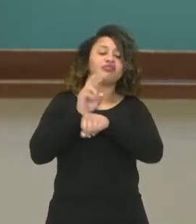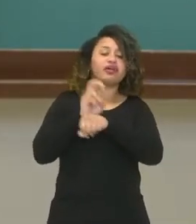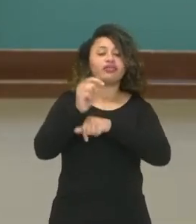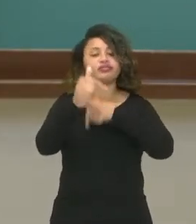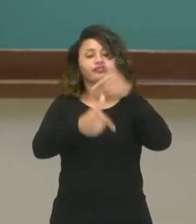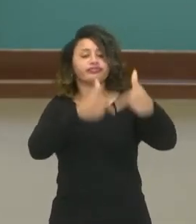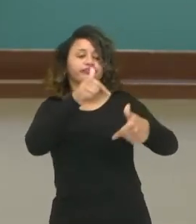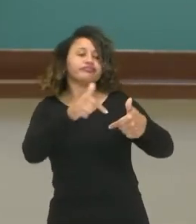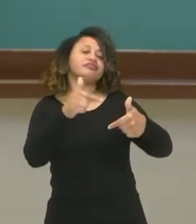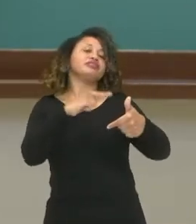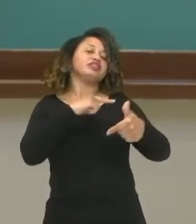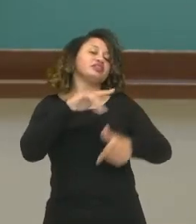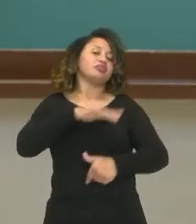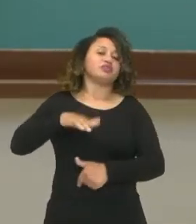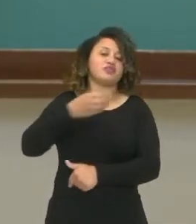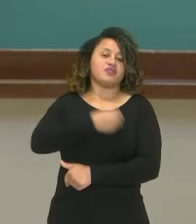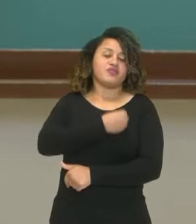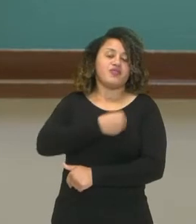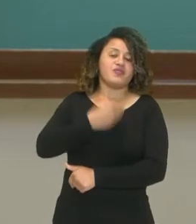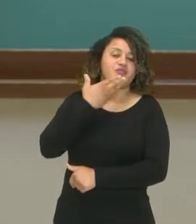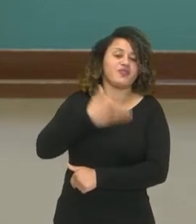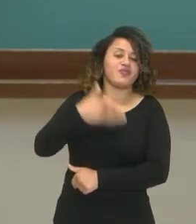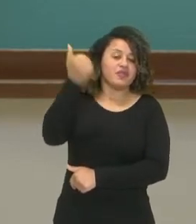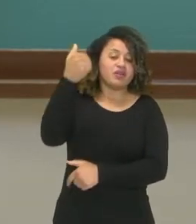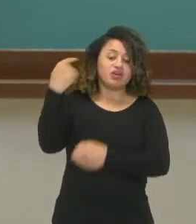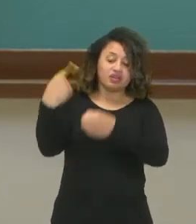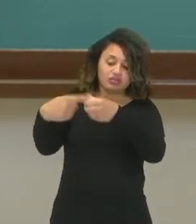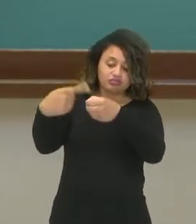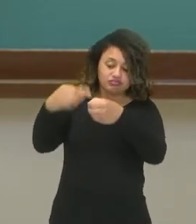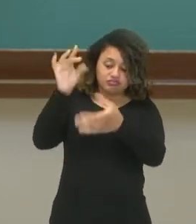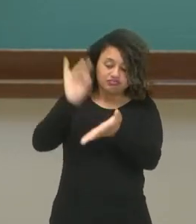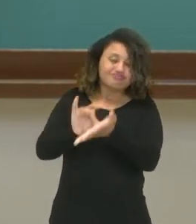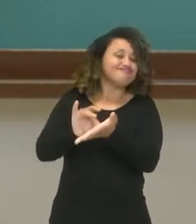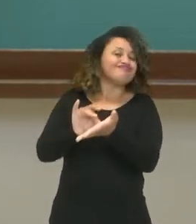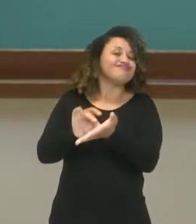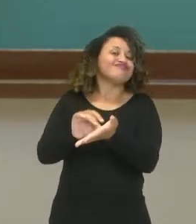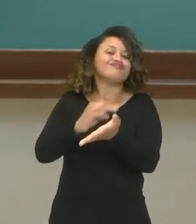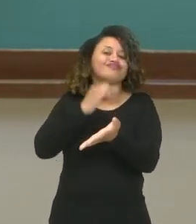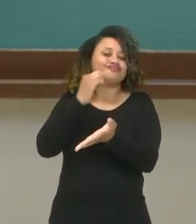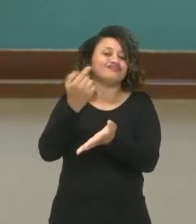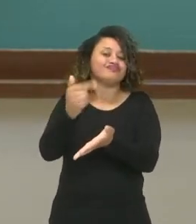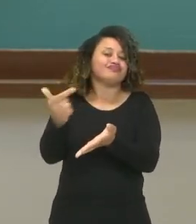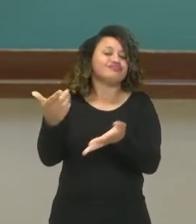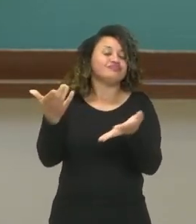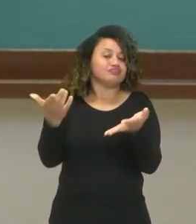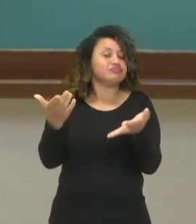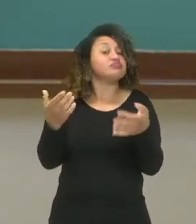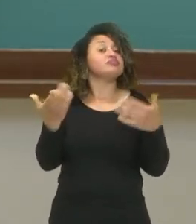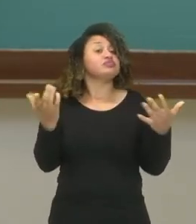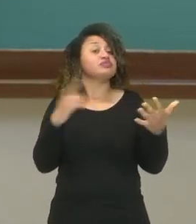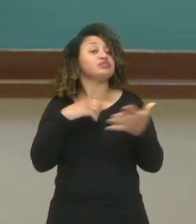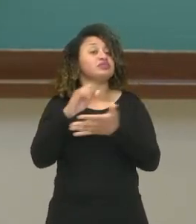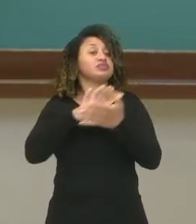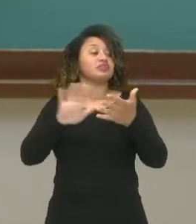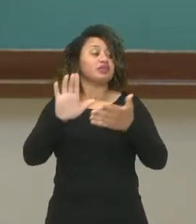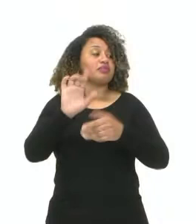uma condição de vida que a sua cidade natal não lhes oferecia. Aí você tem até uma imagem do lado direito da tela que